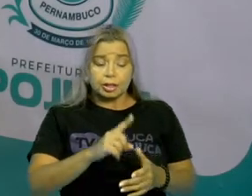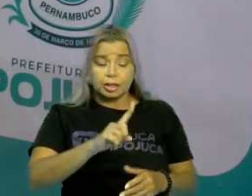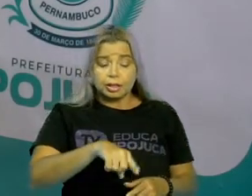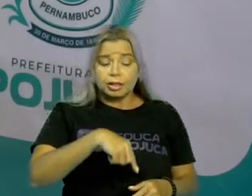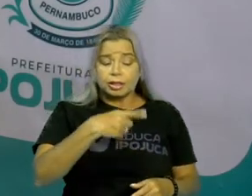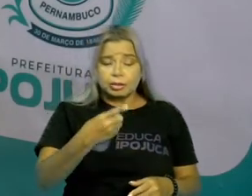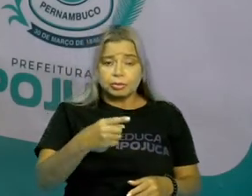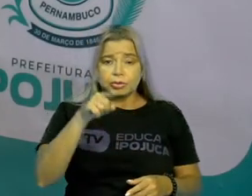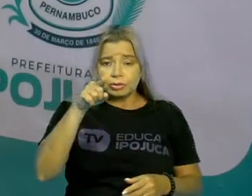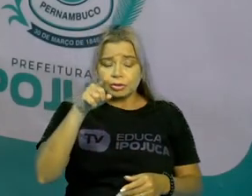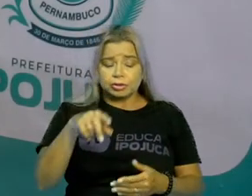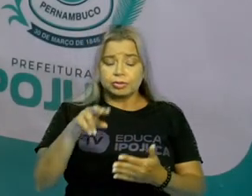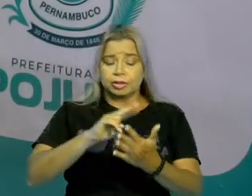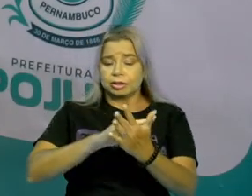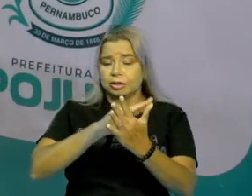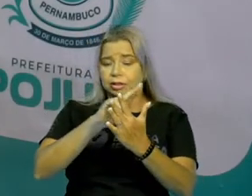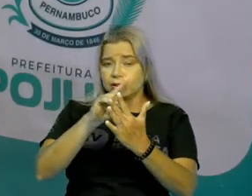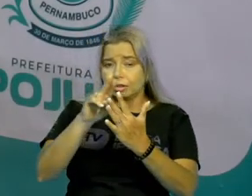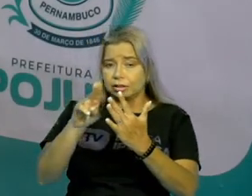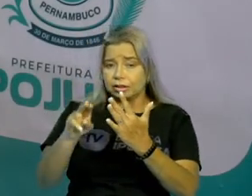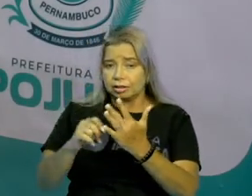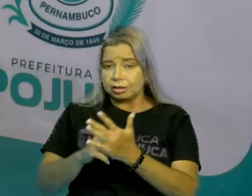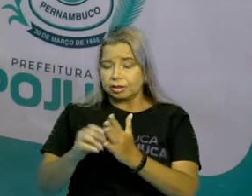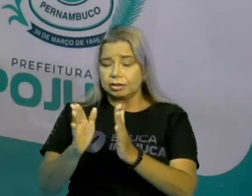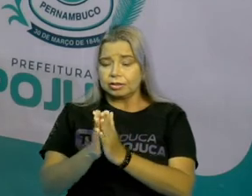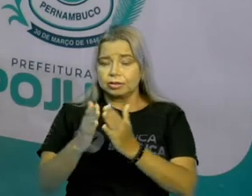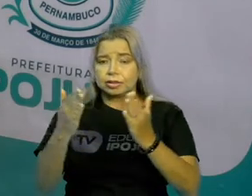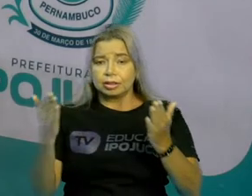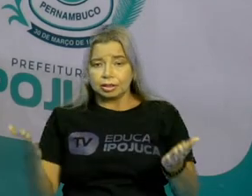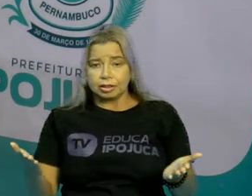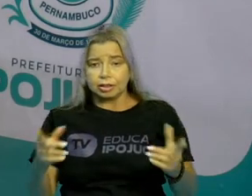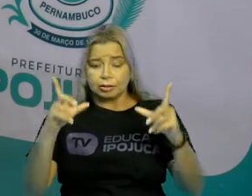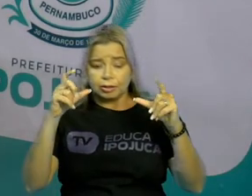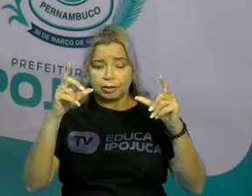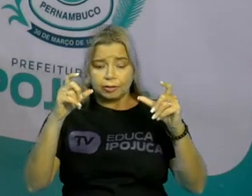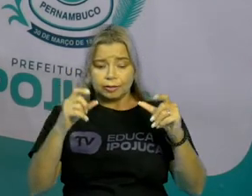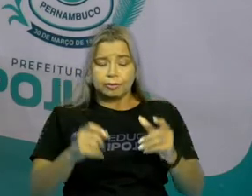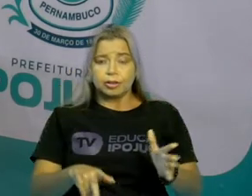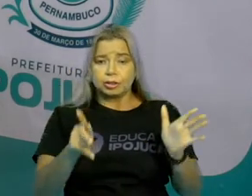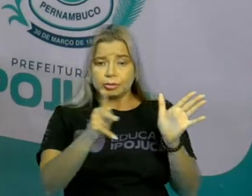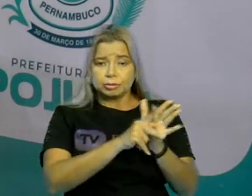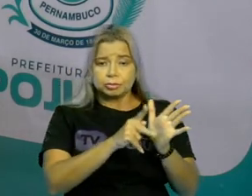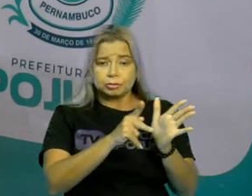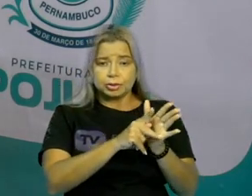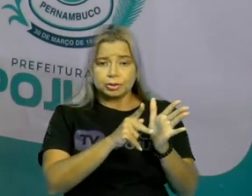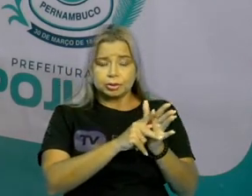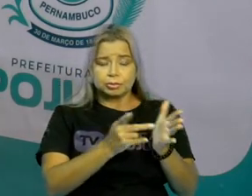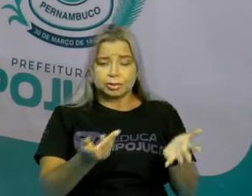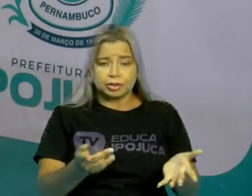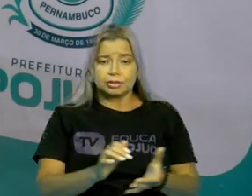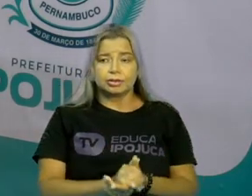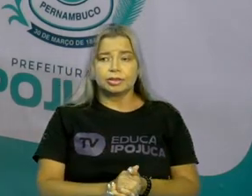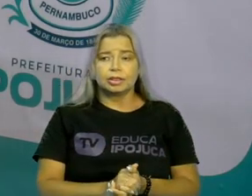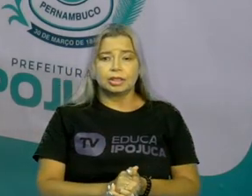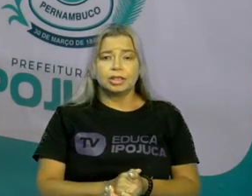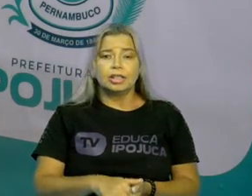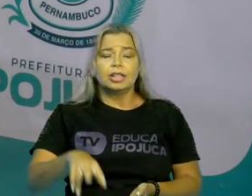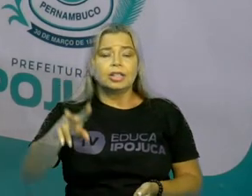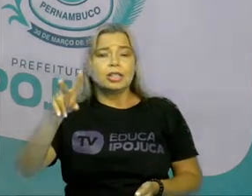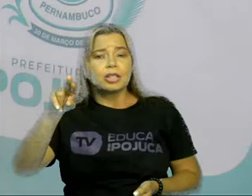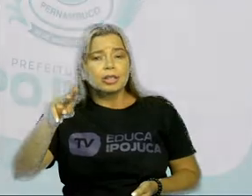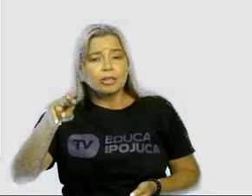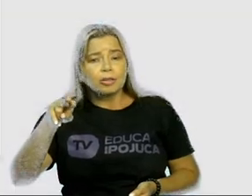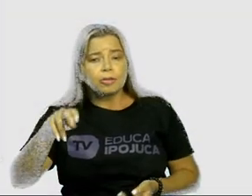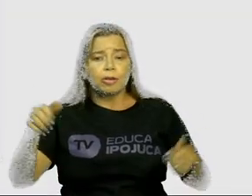um autorretrato seu. Como foi feito aqui, ó, pela obra de quem? De